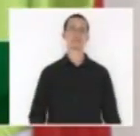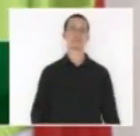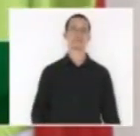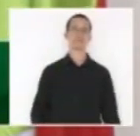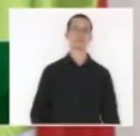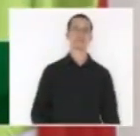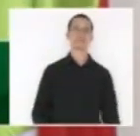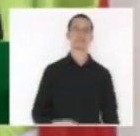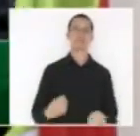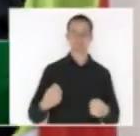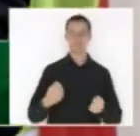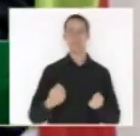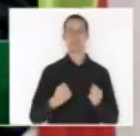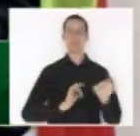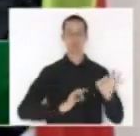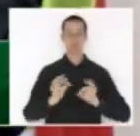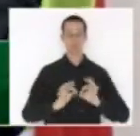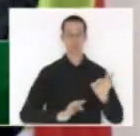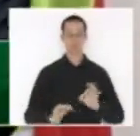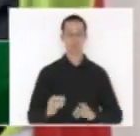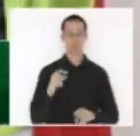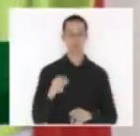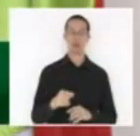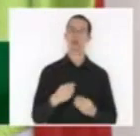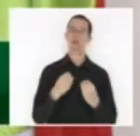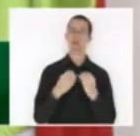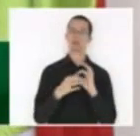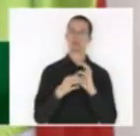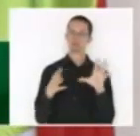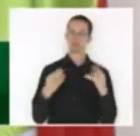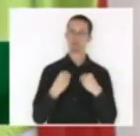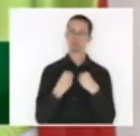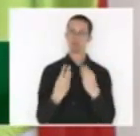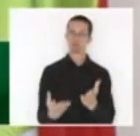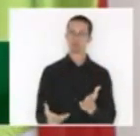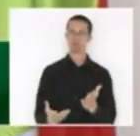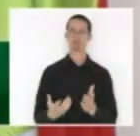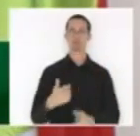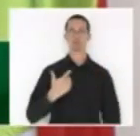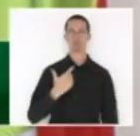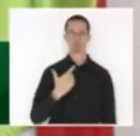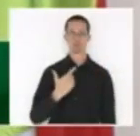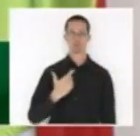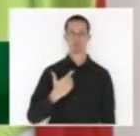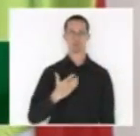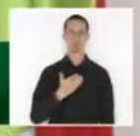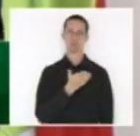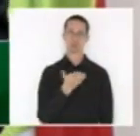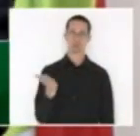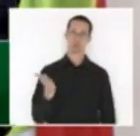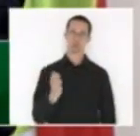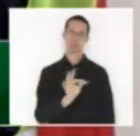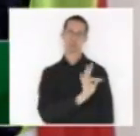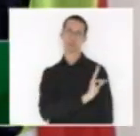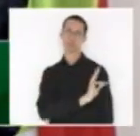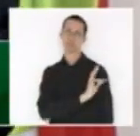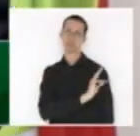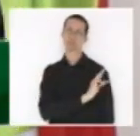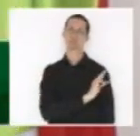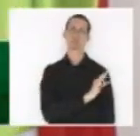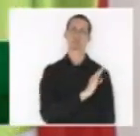de conceder, de dispor a arma aos nossos técnicos, nossos peritos,